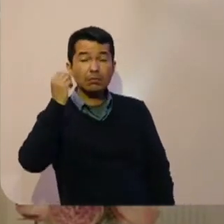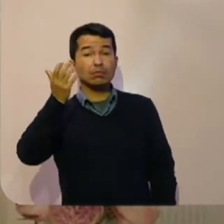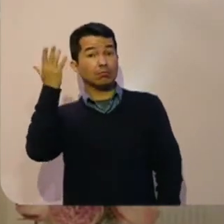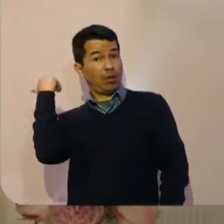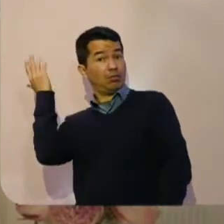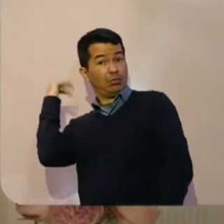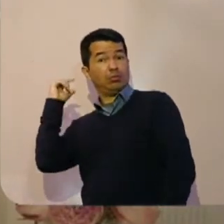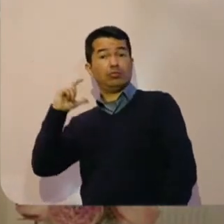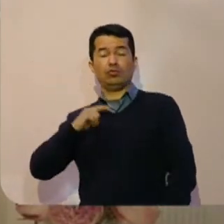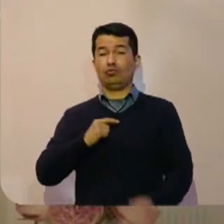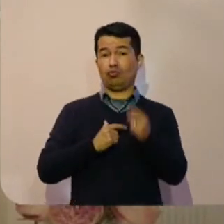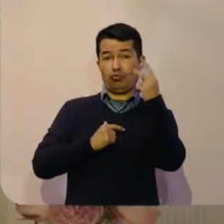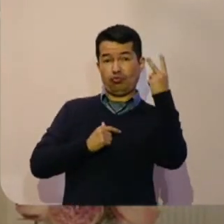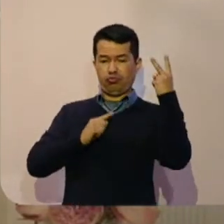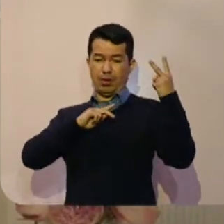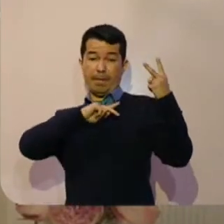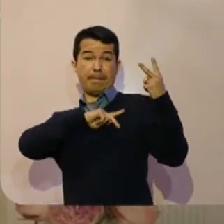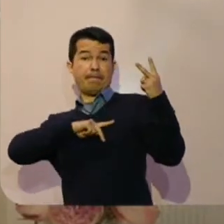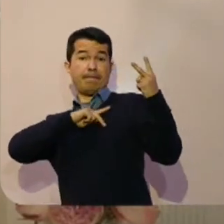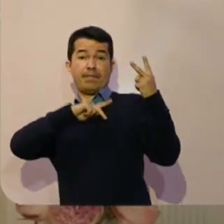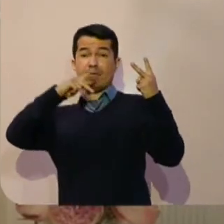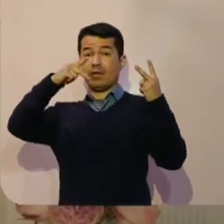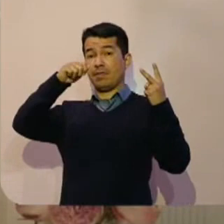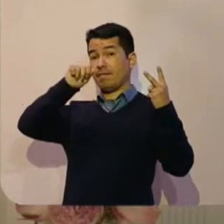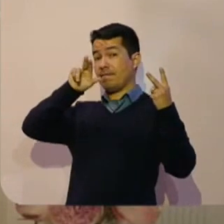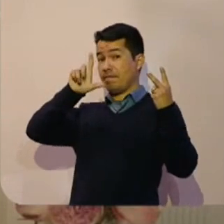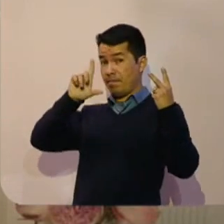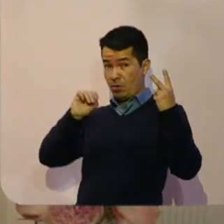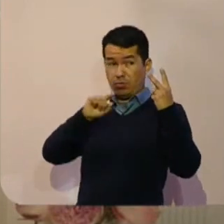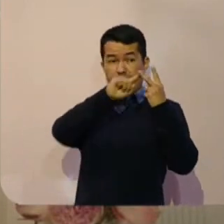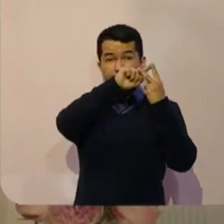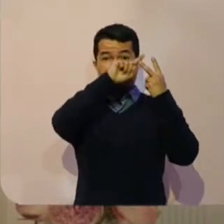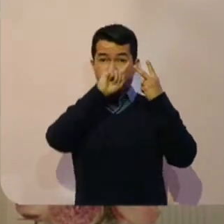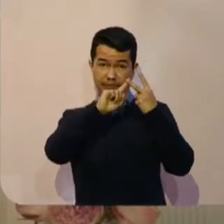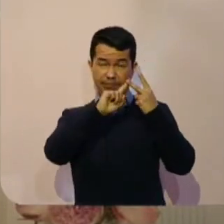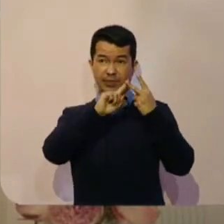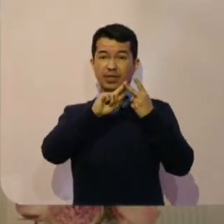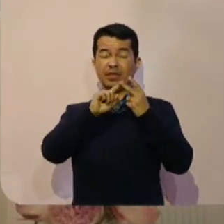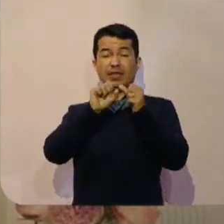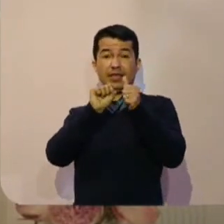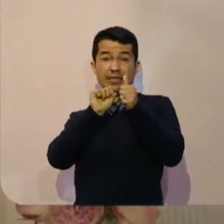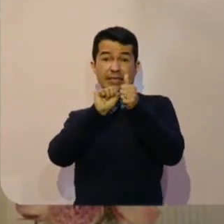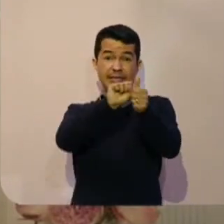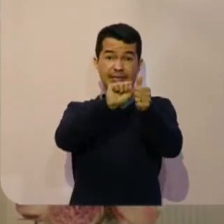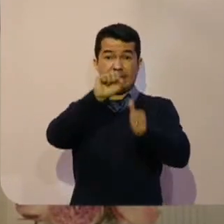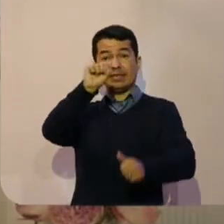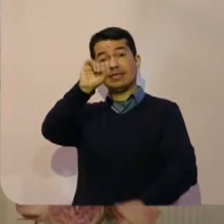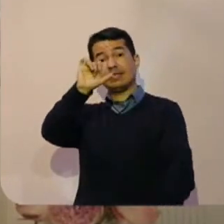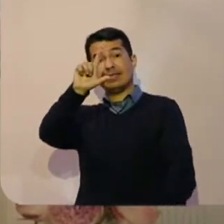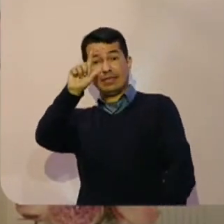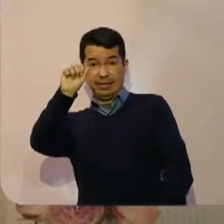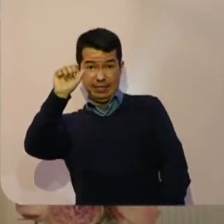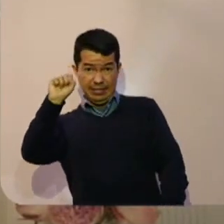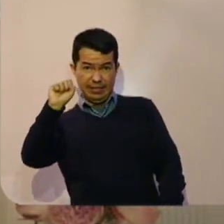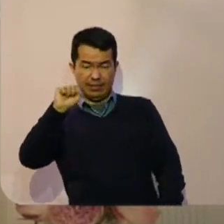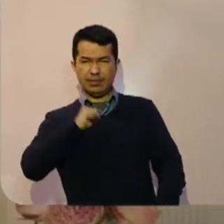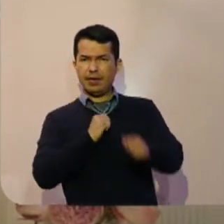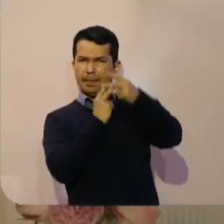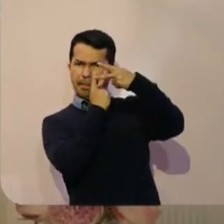cidade de Filipos. E eu acho que essa cena estava na mente de Paulo quando ele escreveu esse texto aos